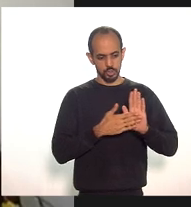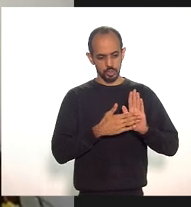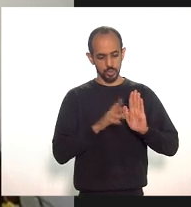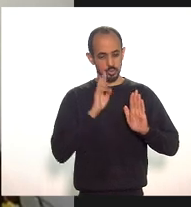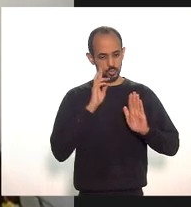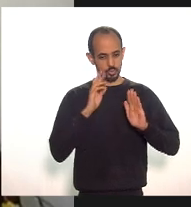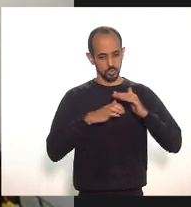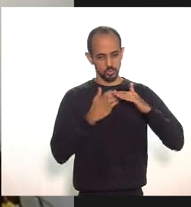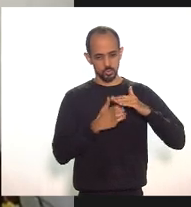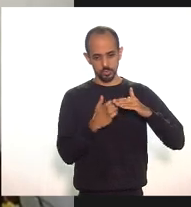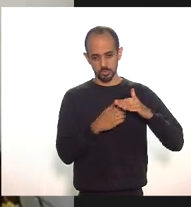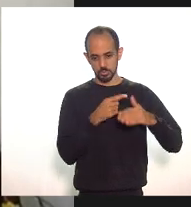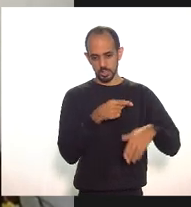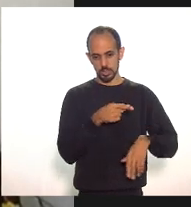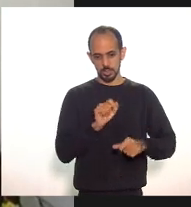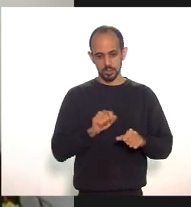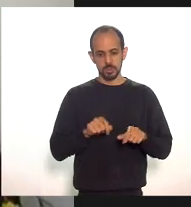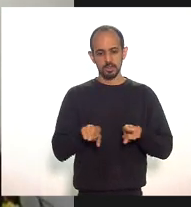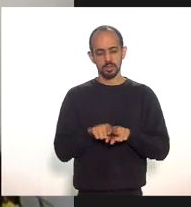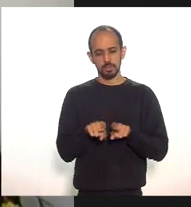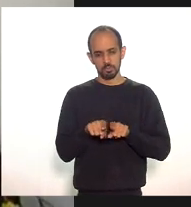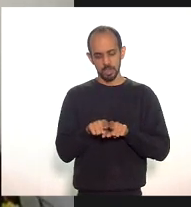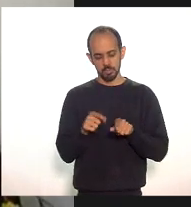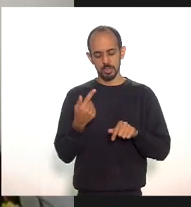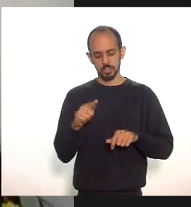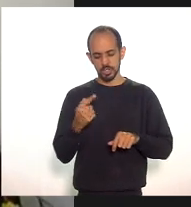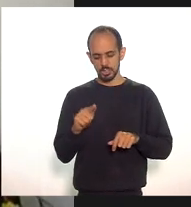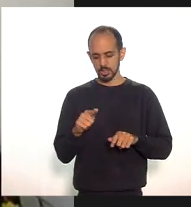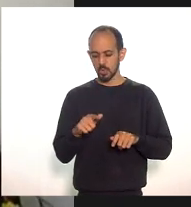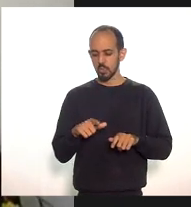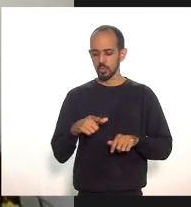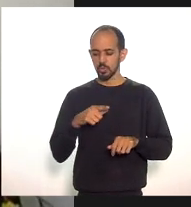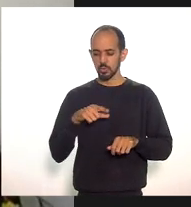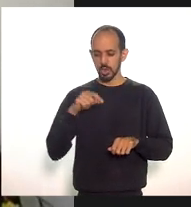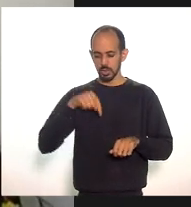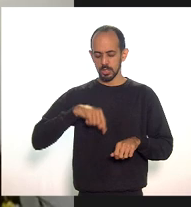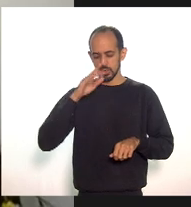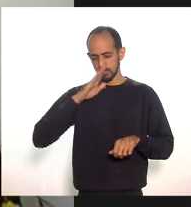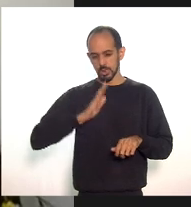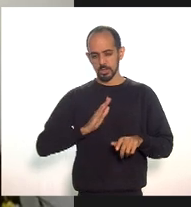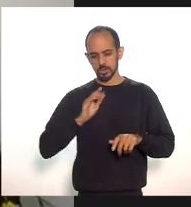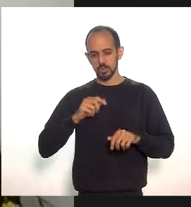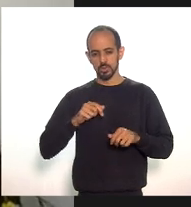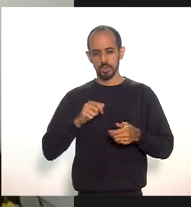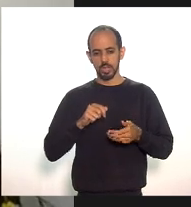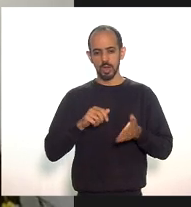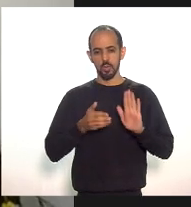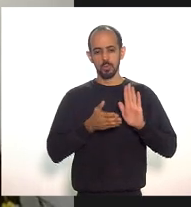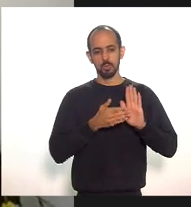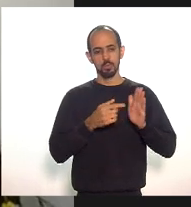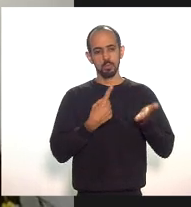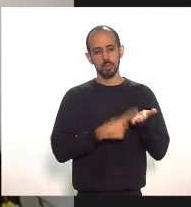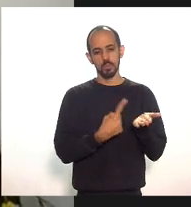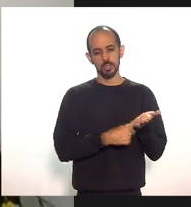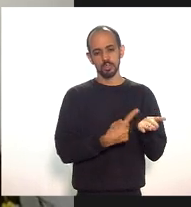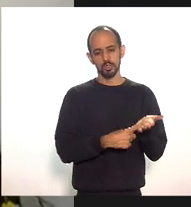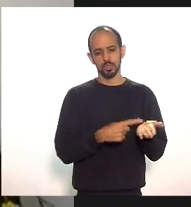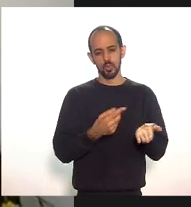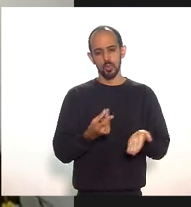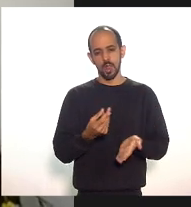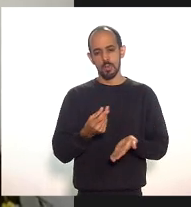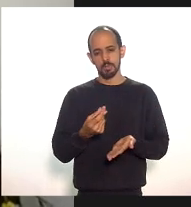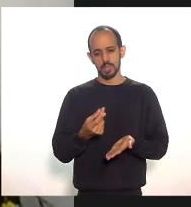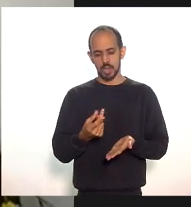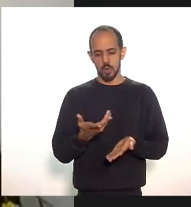uma gestão inclusive nesse país que tá comprometida com capital financeiro não é à toa